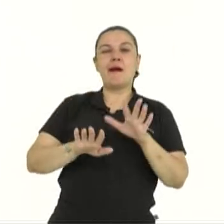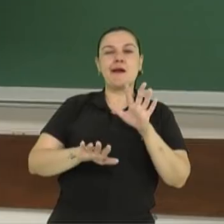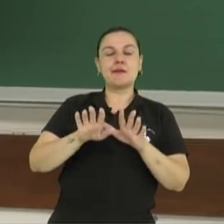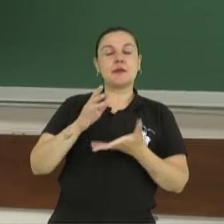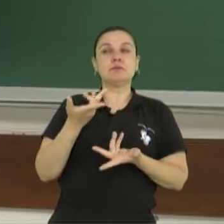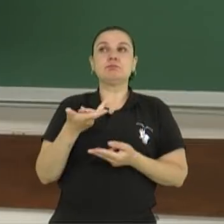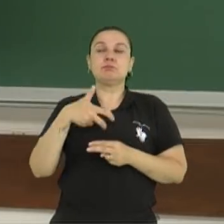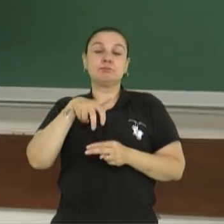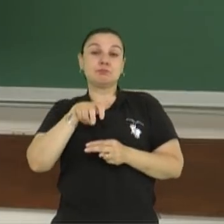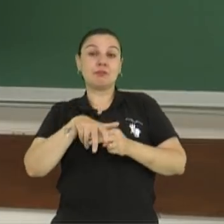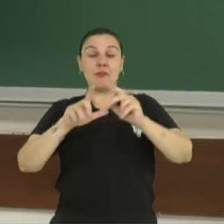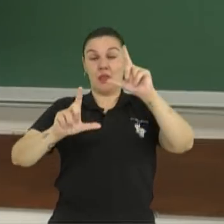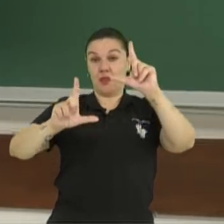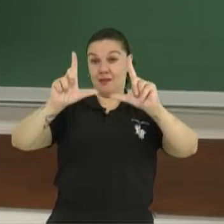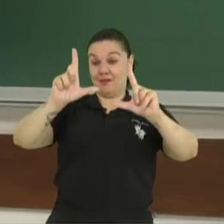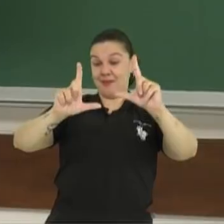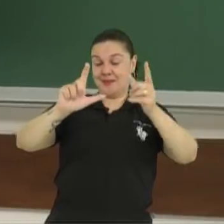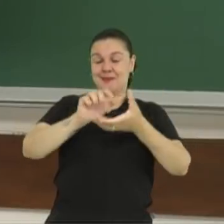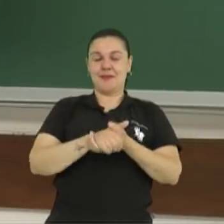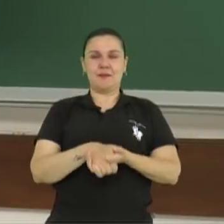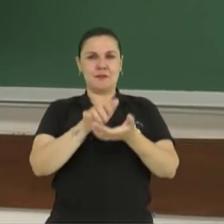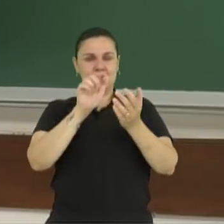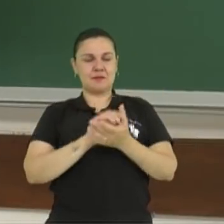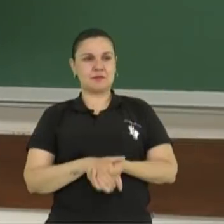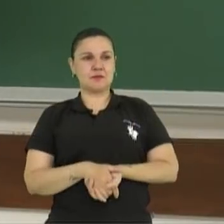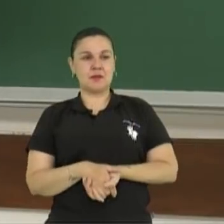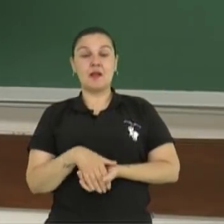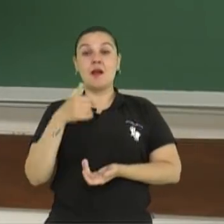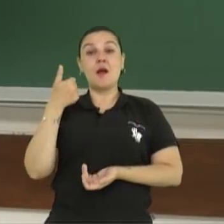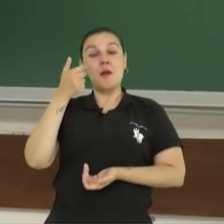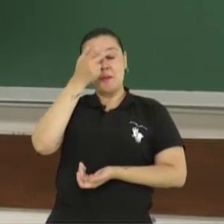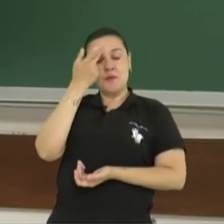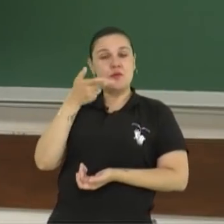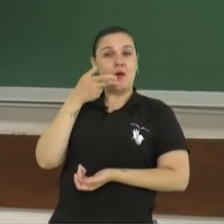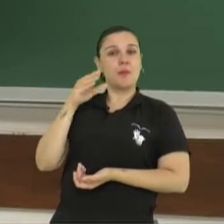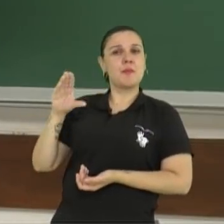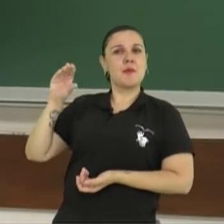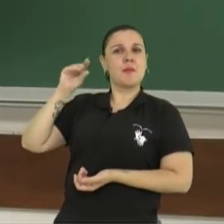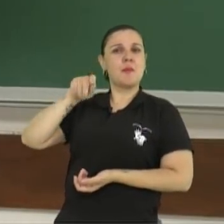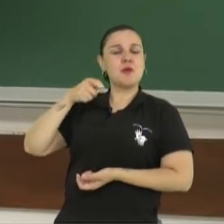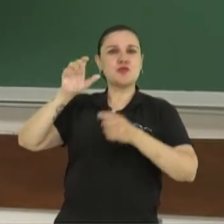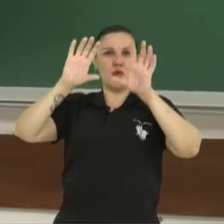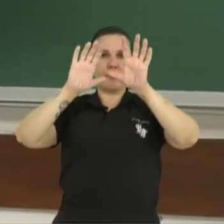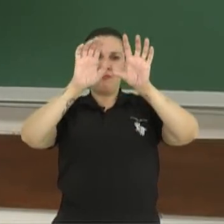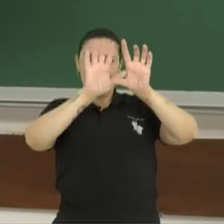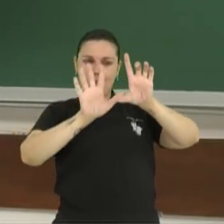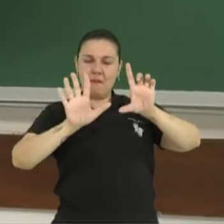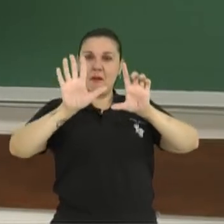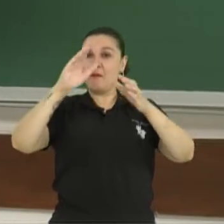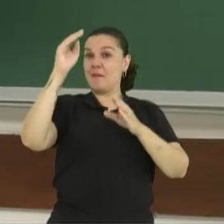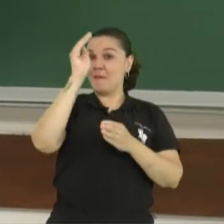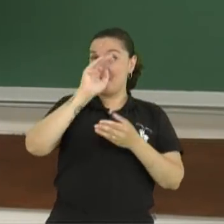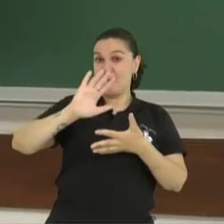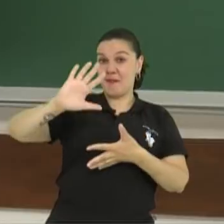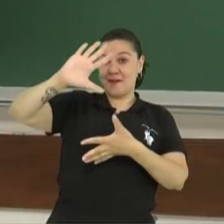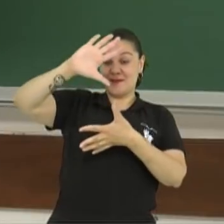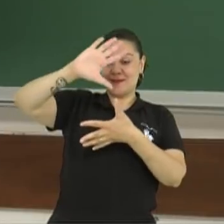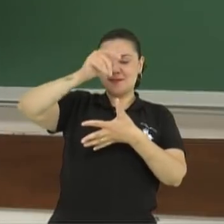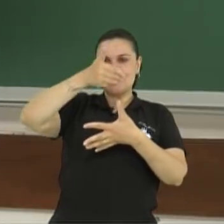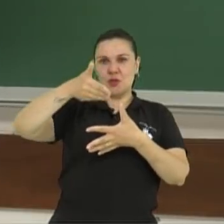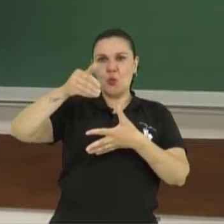né, lá sentado no nosso sofá assistindo o jornal, tem a previsão do tempo e vem ali um mapa do Brasil. Então,